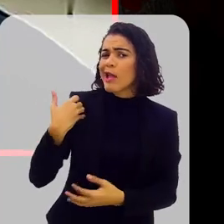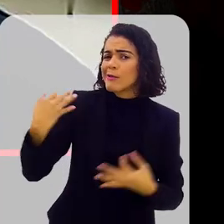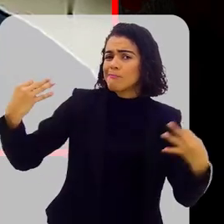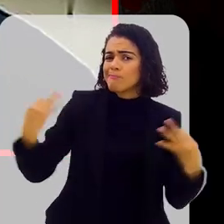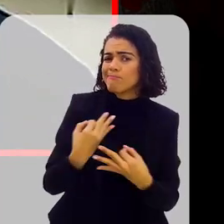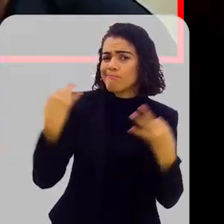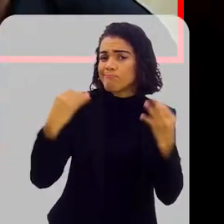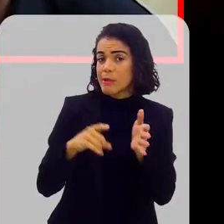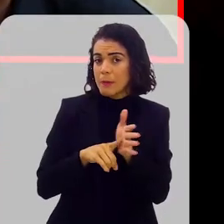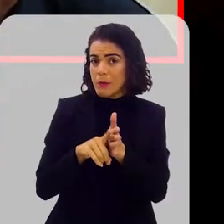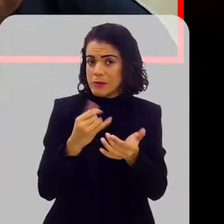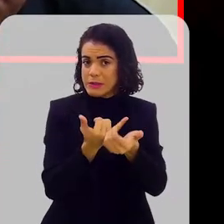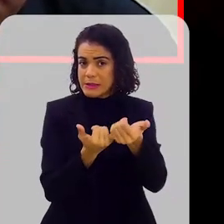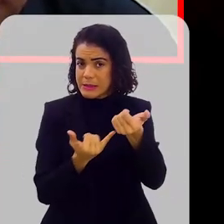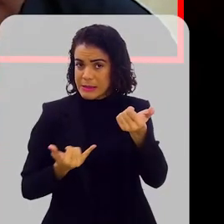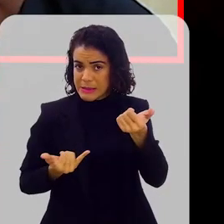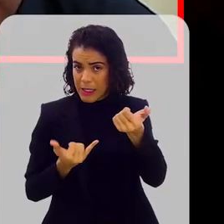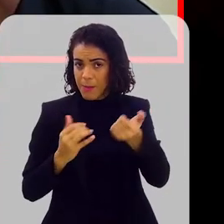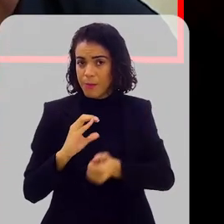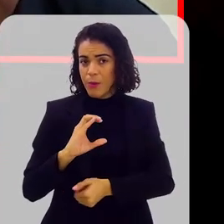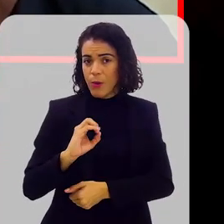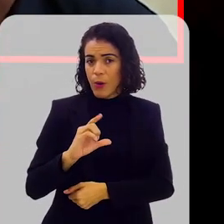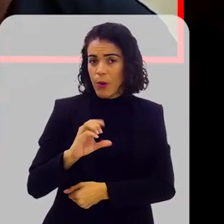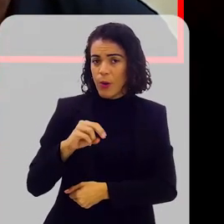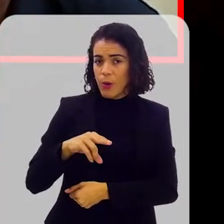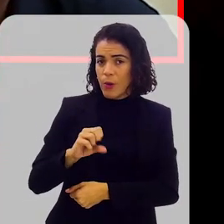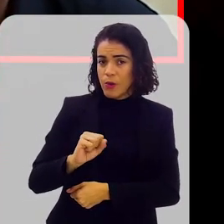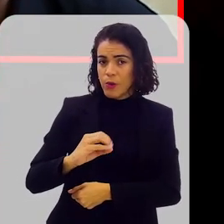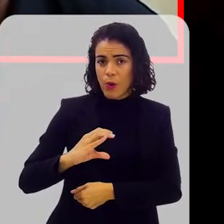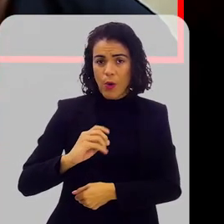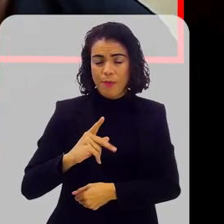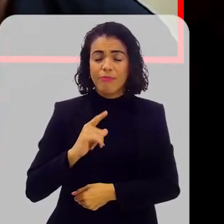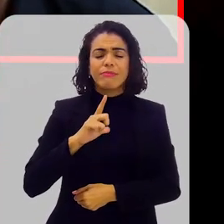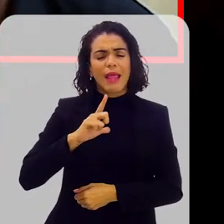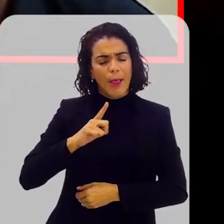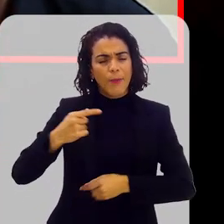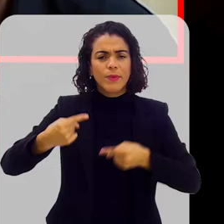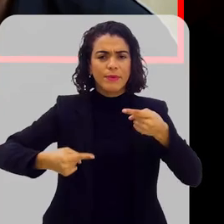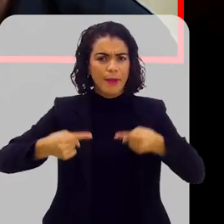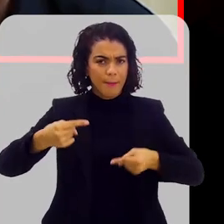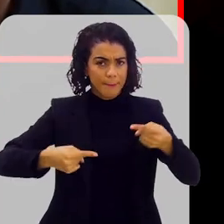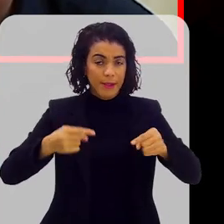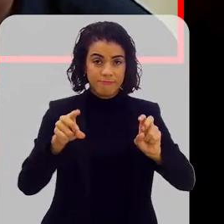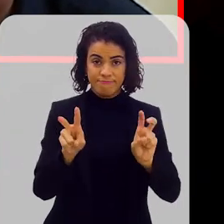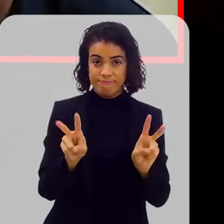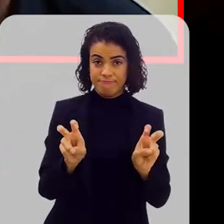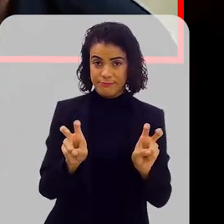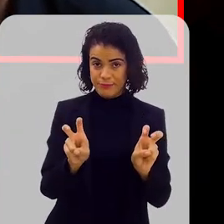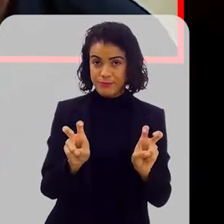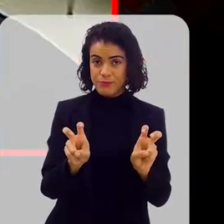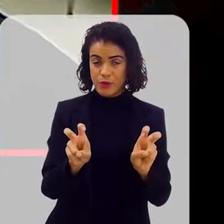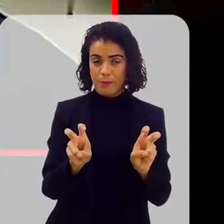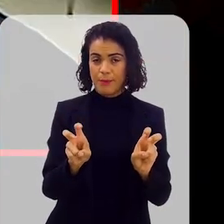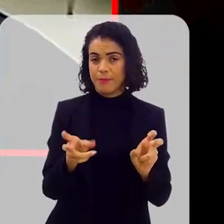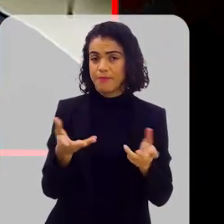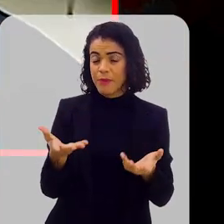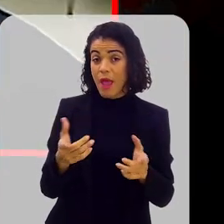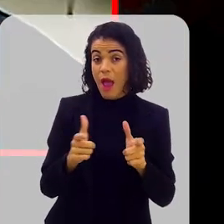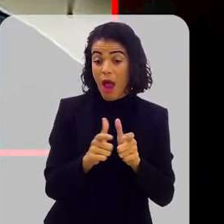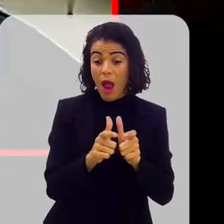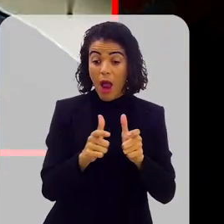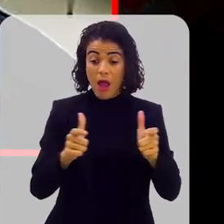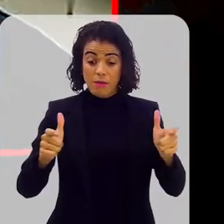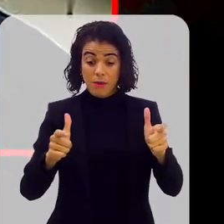paciente deve fazer o exame. E qual seria? Então, existe um debate hoje em relação a isso, tá?